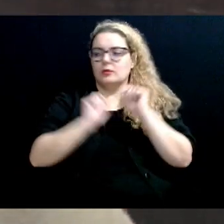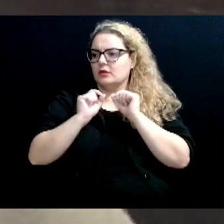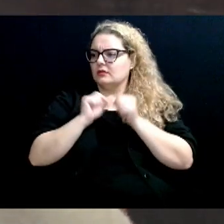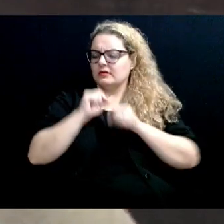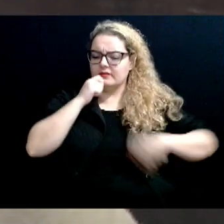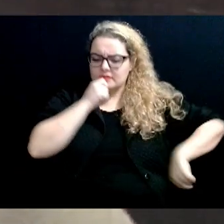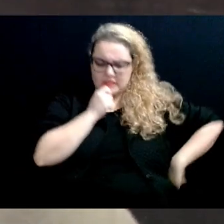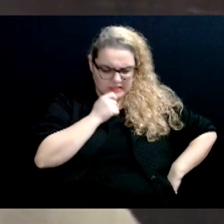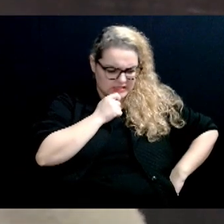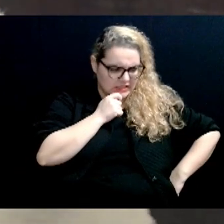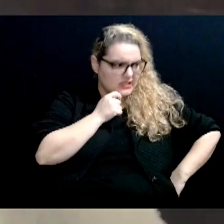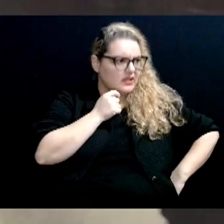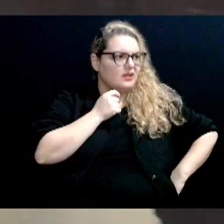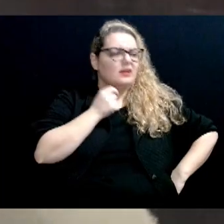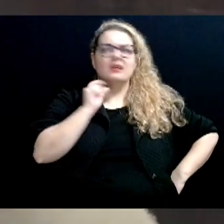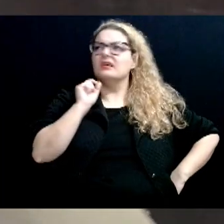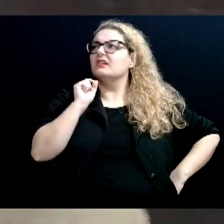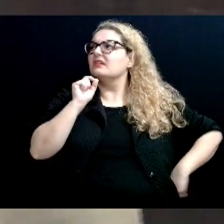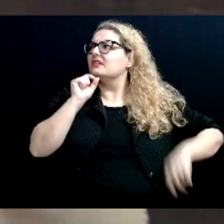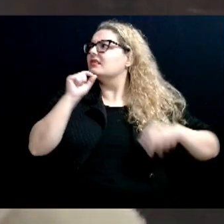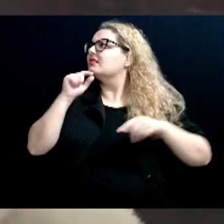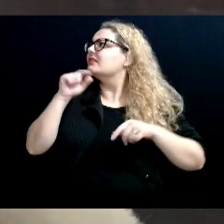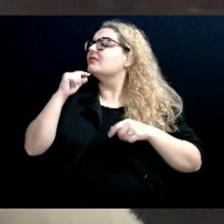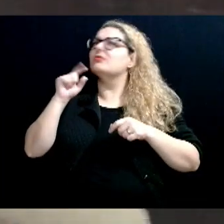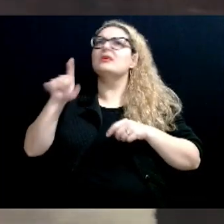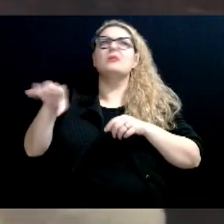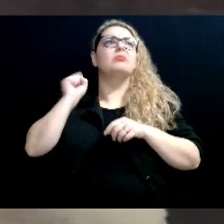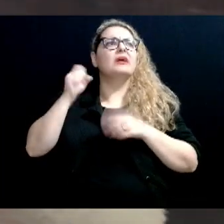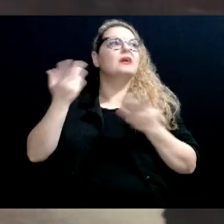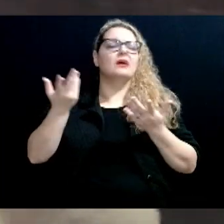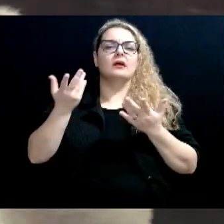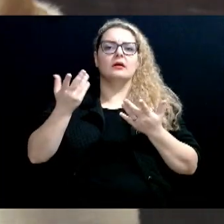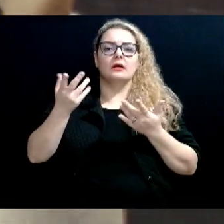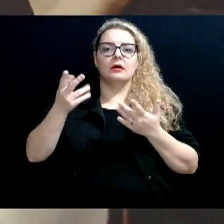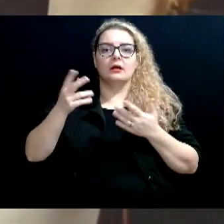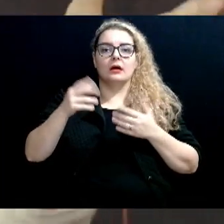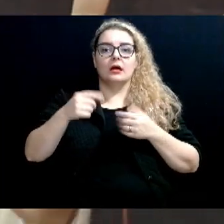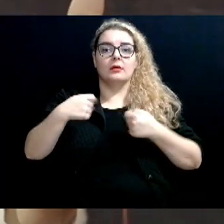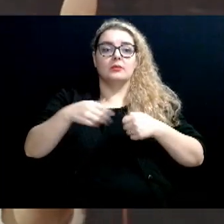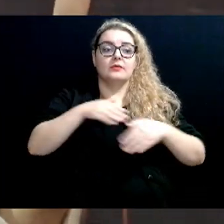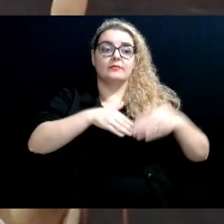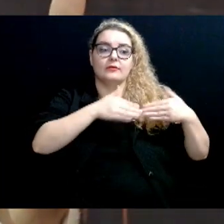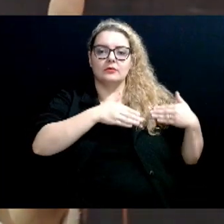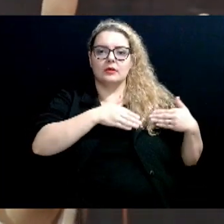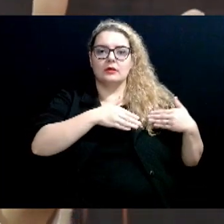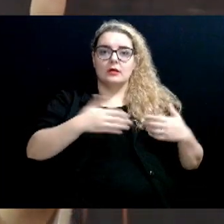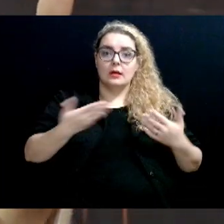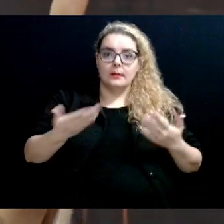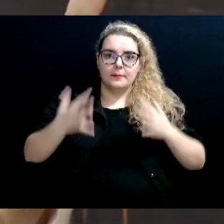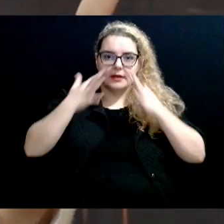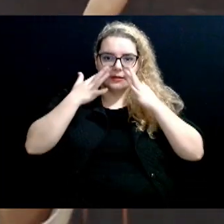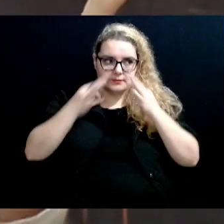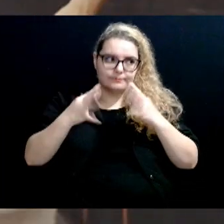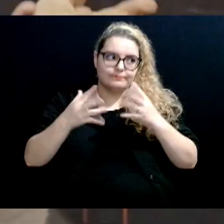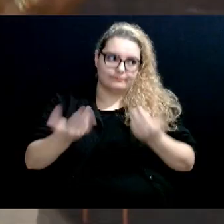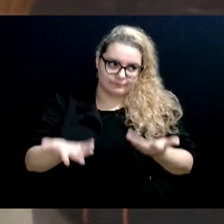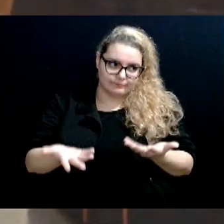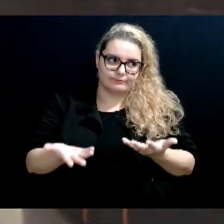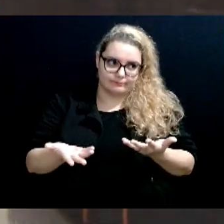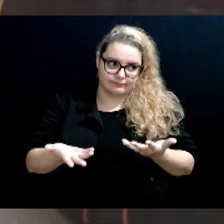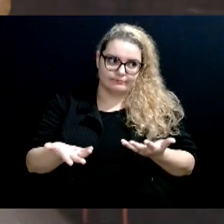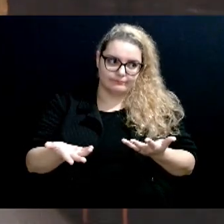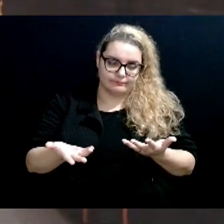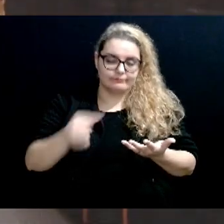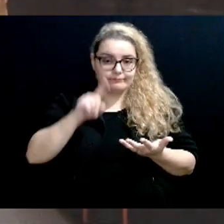fala, não lembro, preciso voltar um passo para voltar. Mas será que a tua atenção estava boa em tudo isso? E aí a